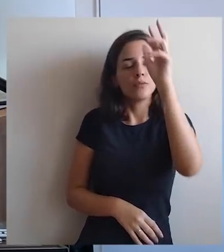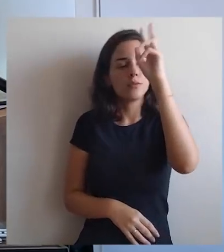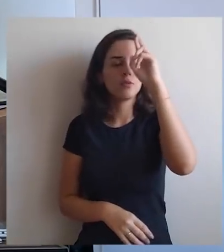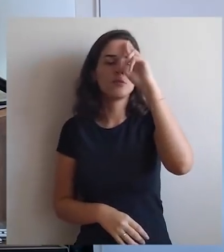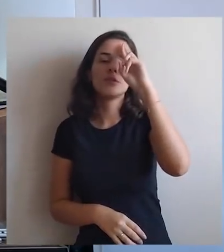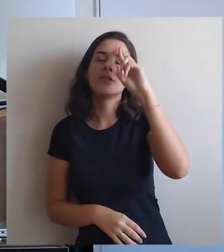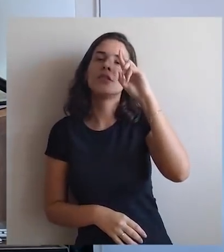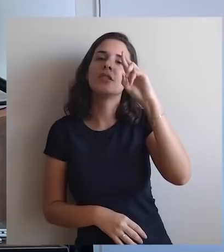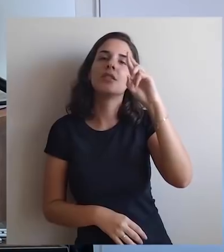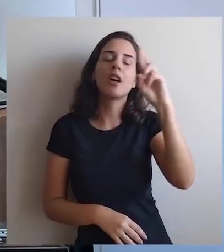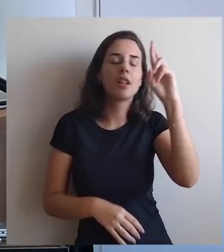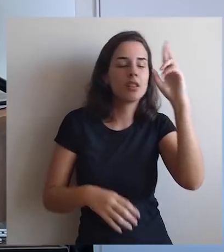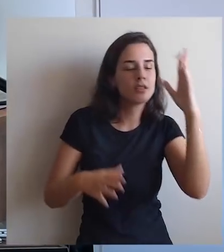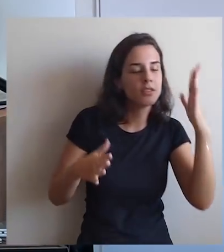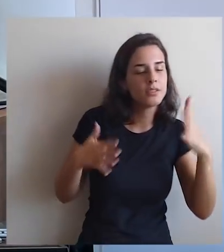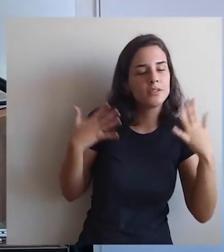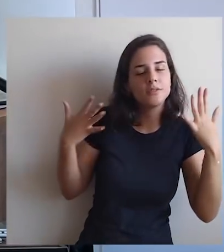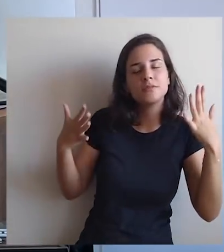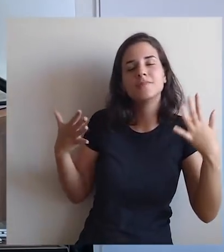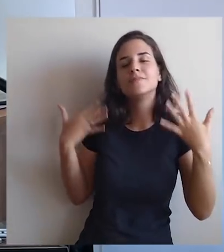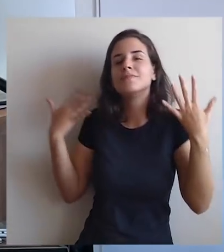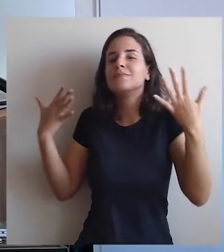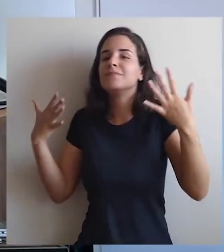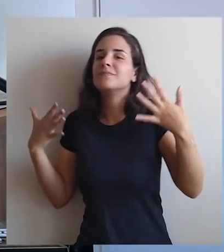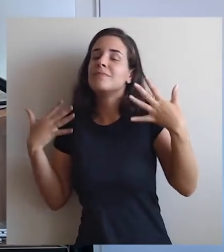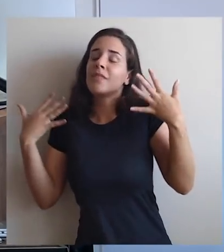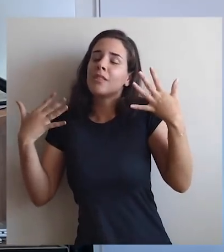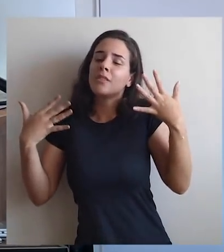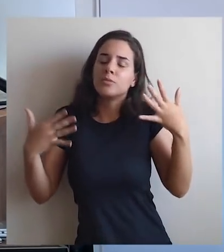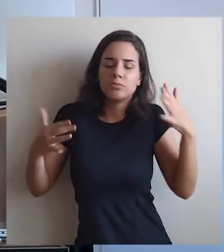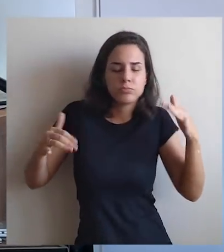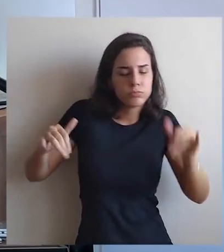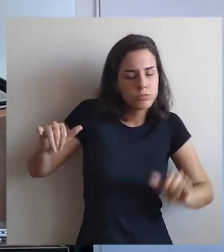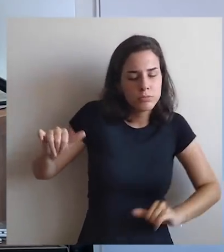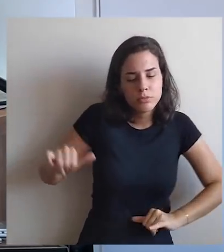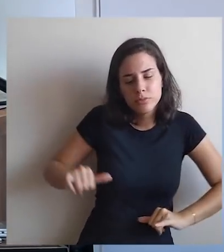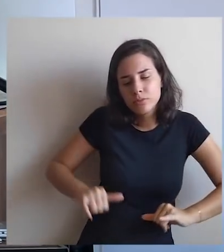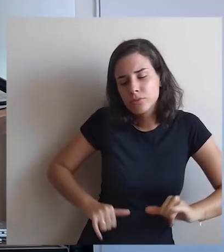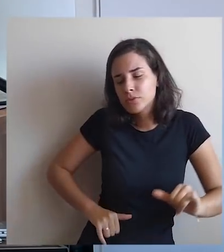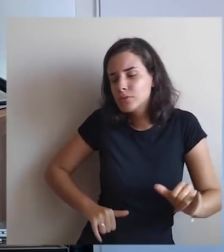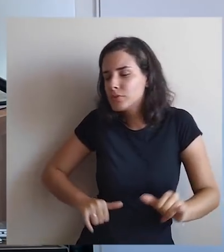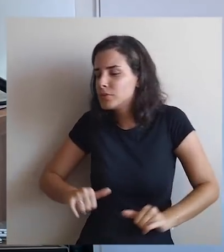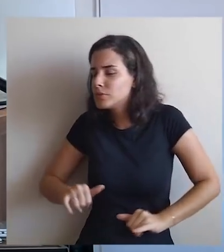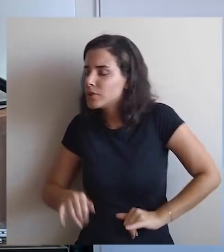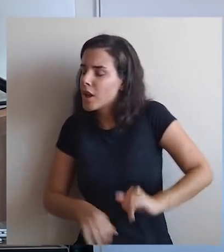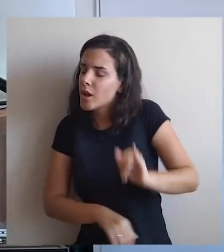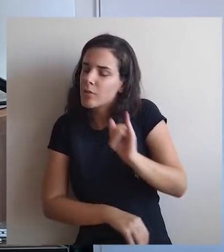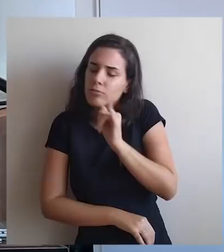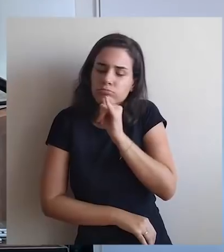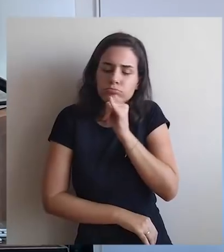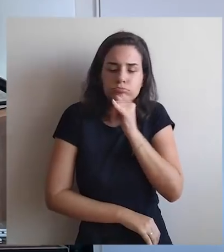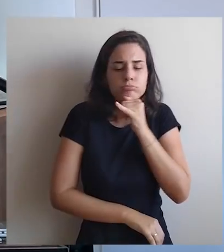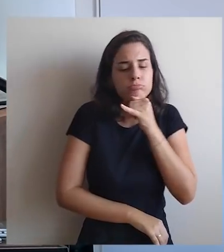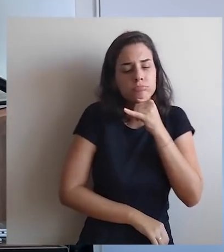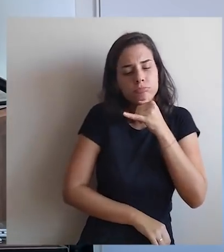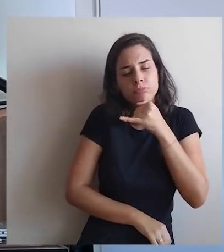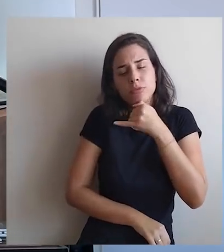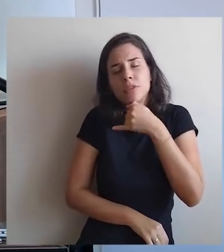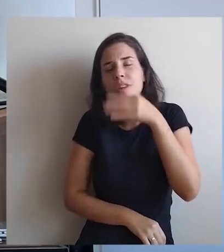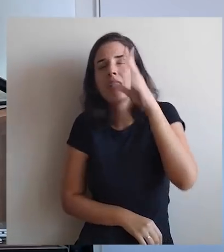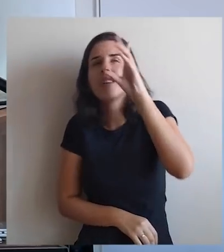ar, é Senhor da alegria, da dor, do choro.